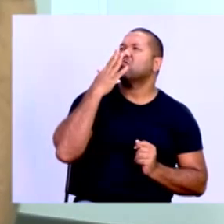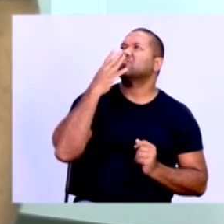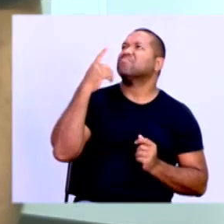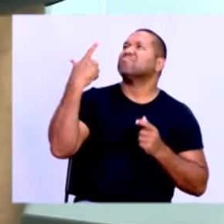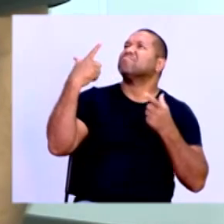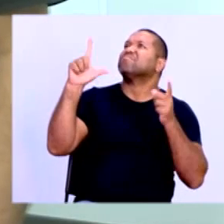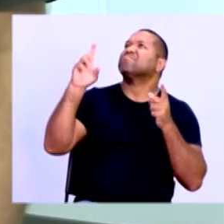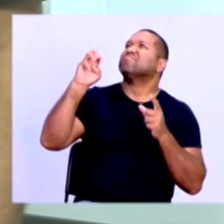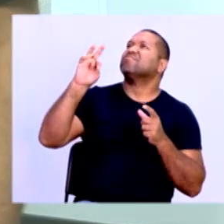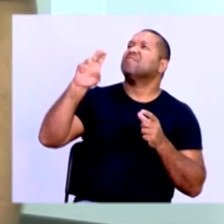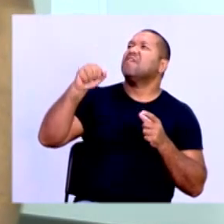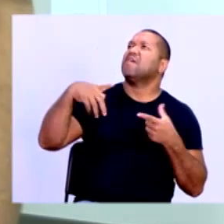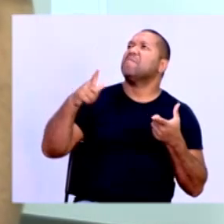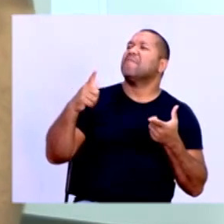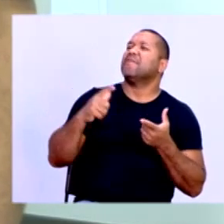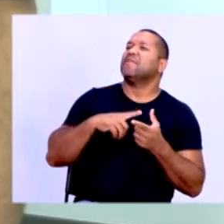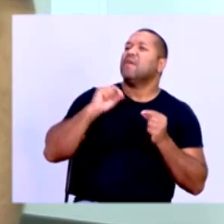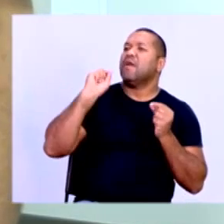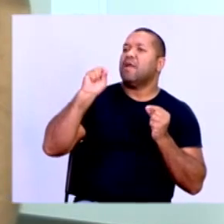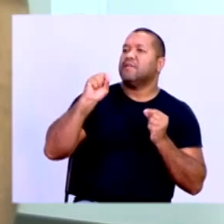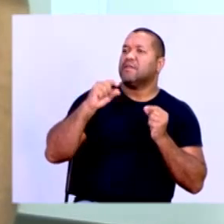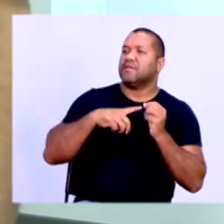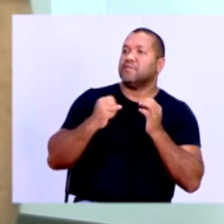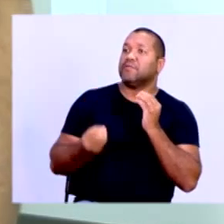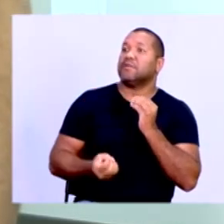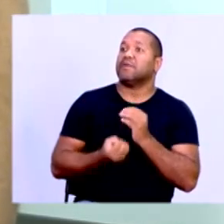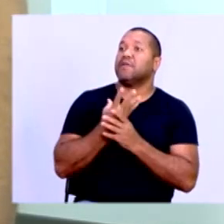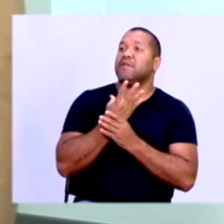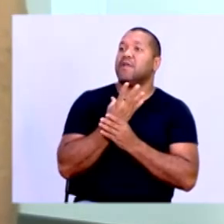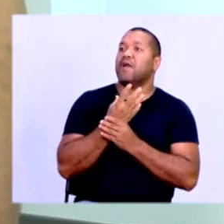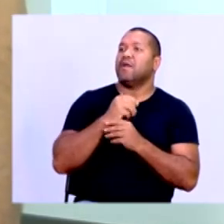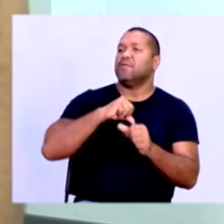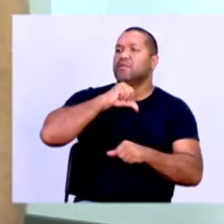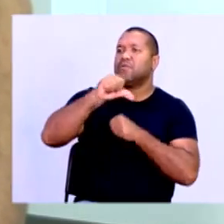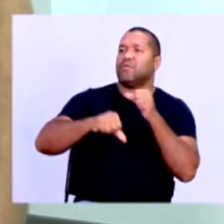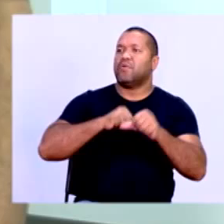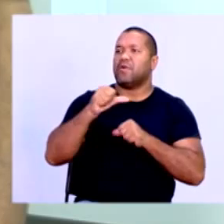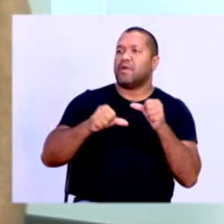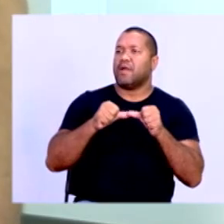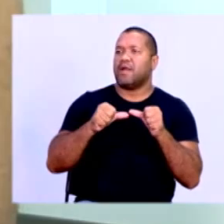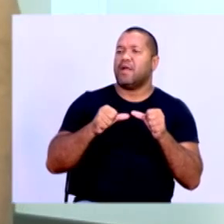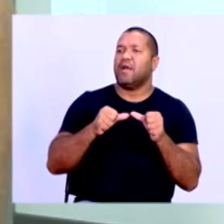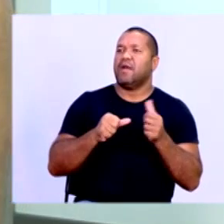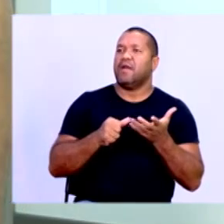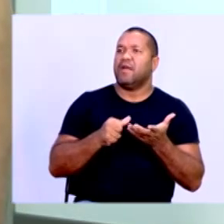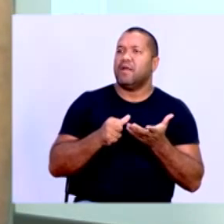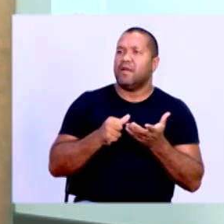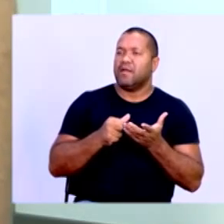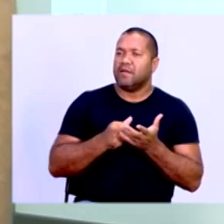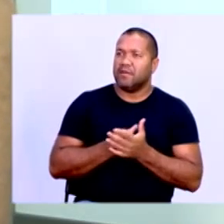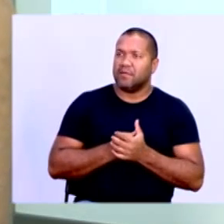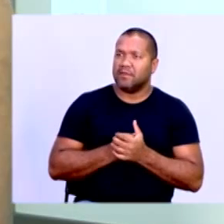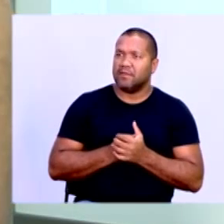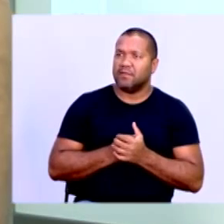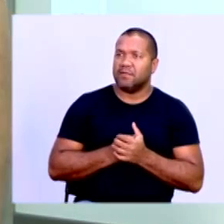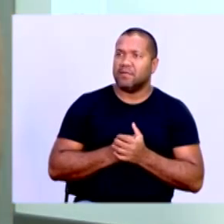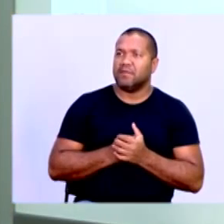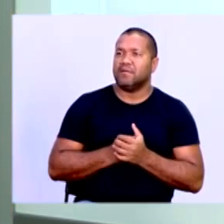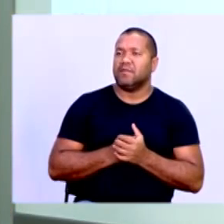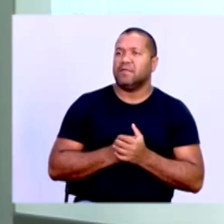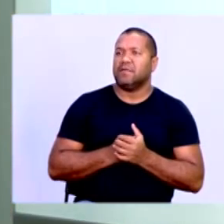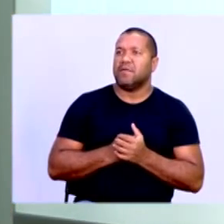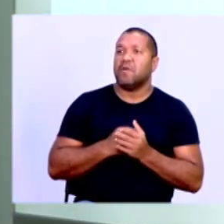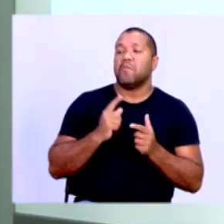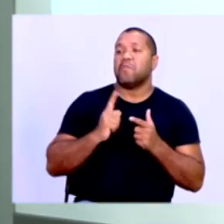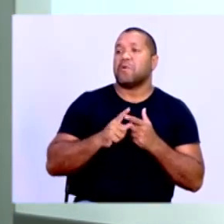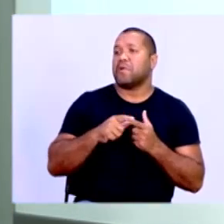Então, essa questão de modificar os layouts, né? E a aplicação... Porque geralmente,